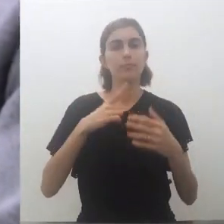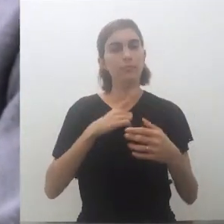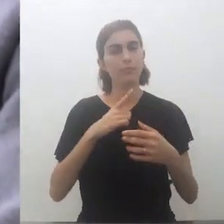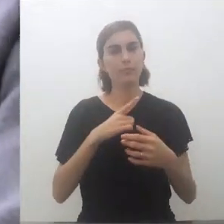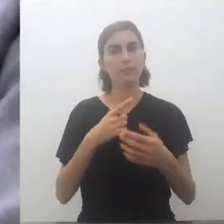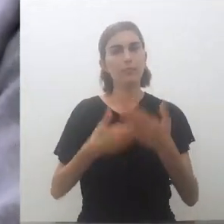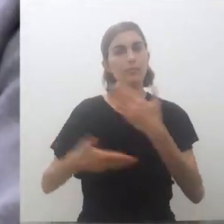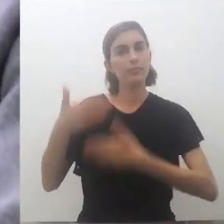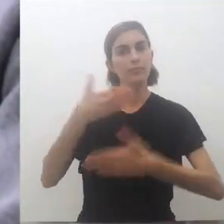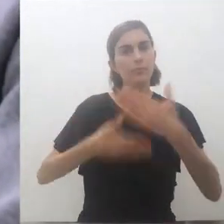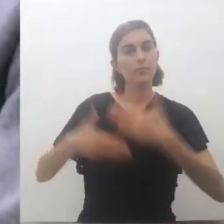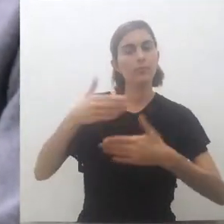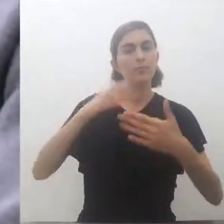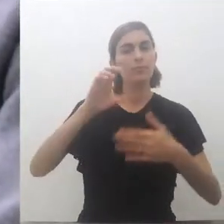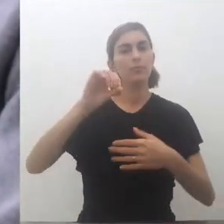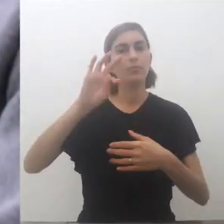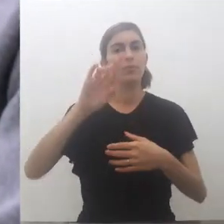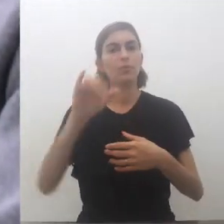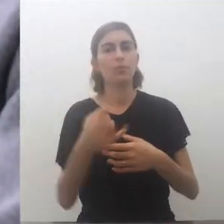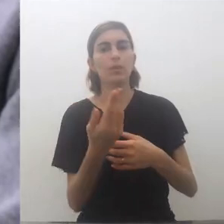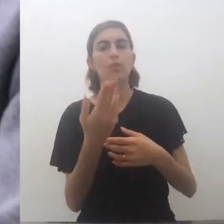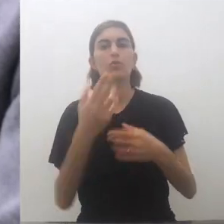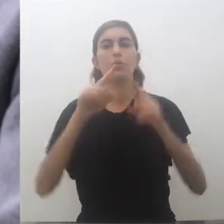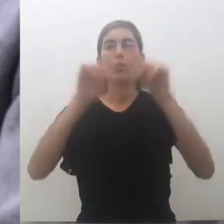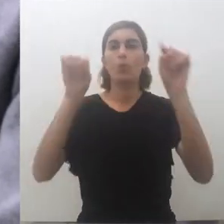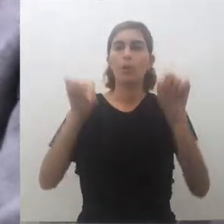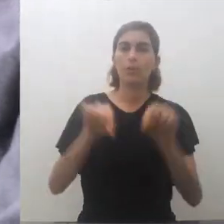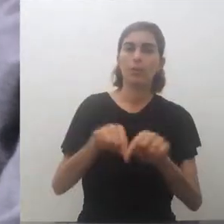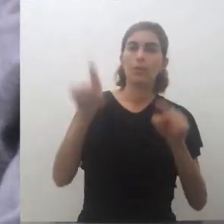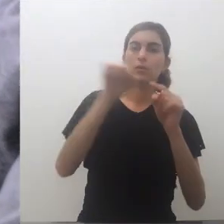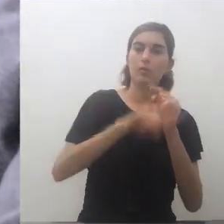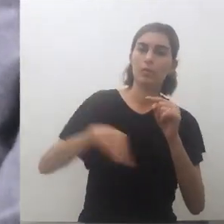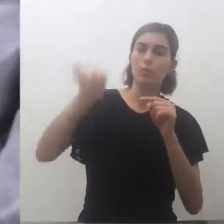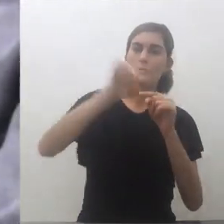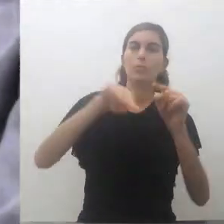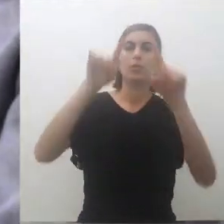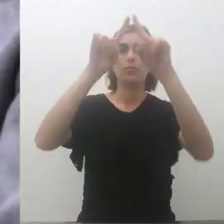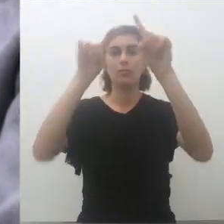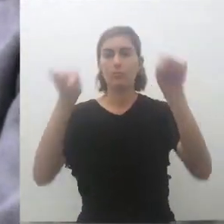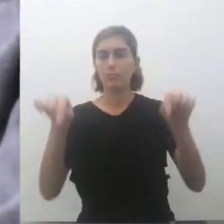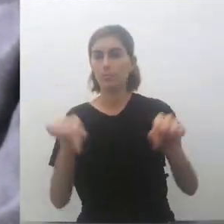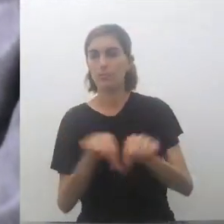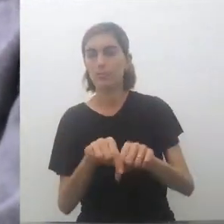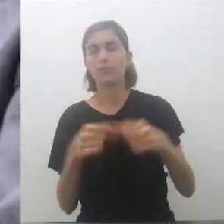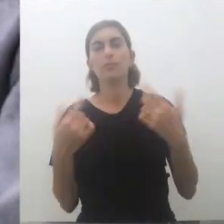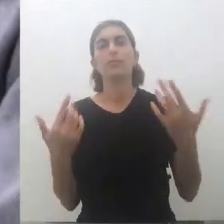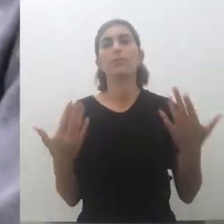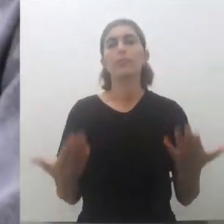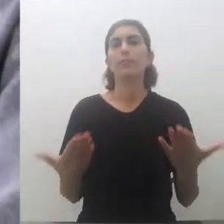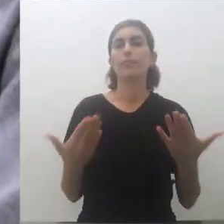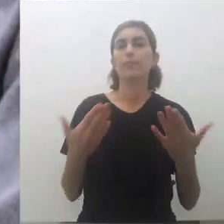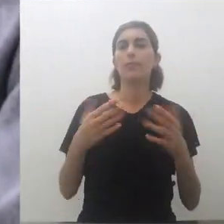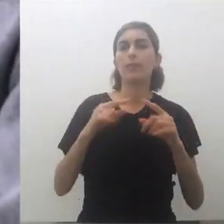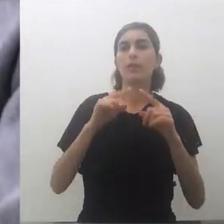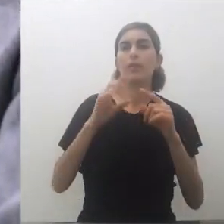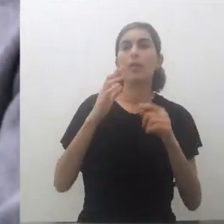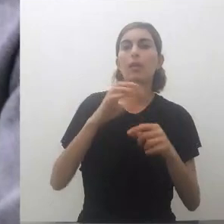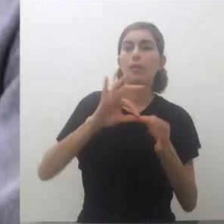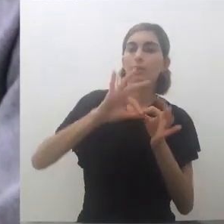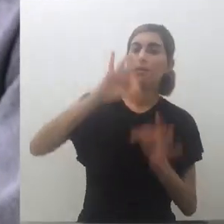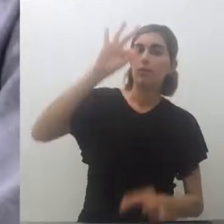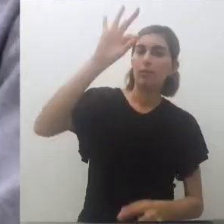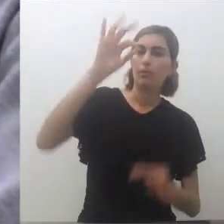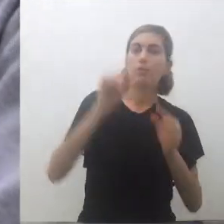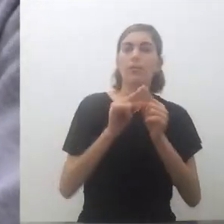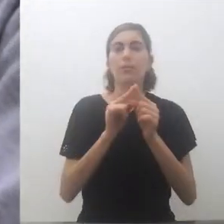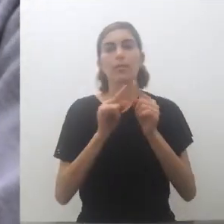relação a contraste de formas, quadradas, circulares, triangulares, contraste de tamanho entre